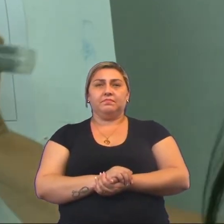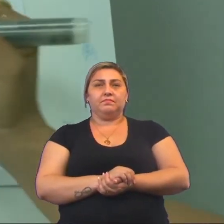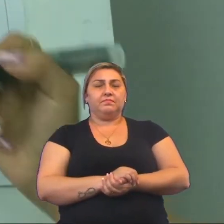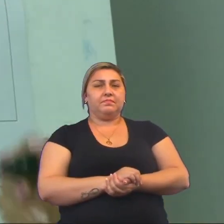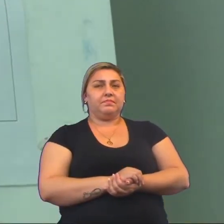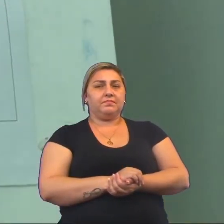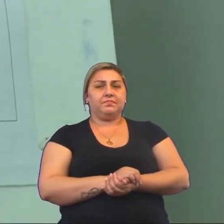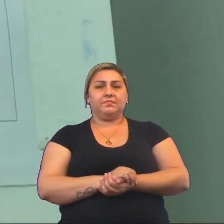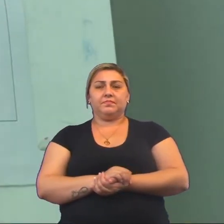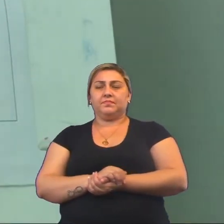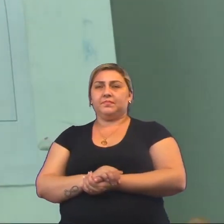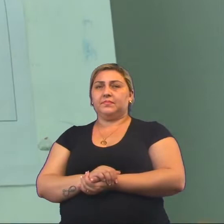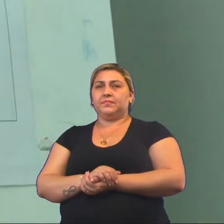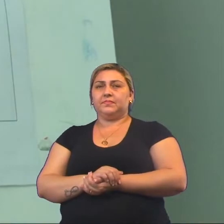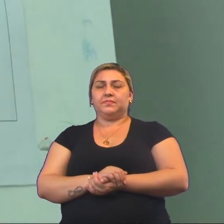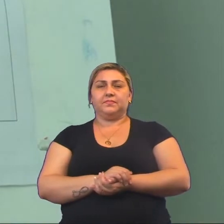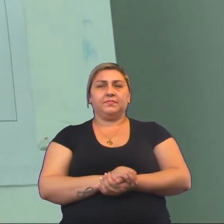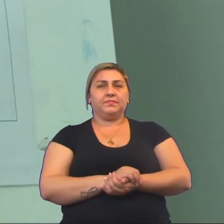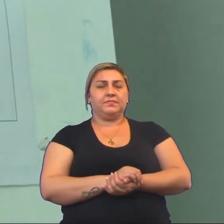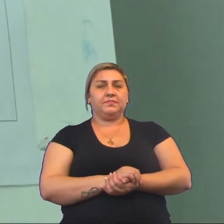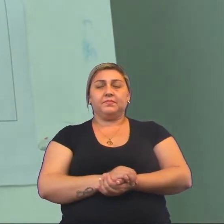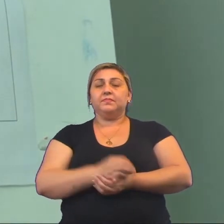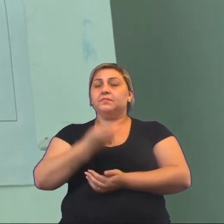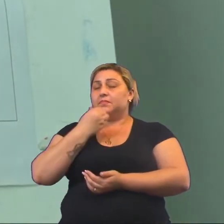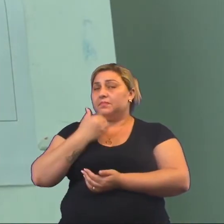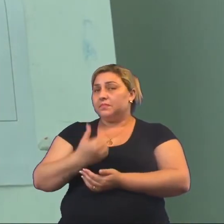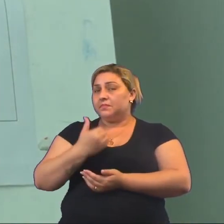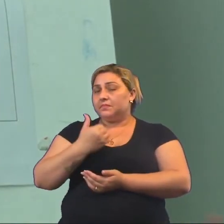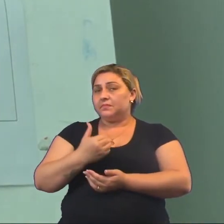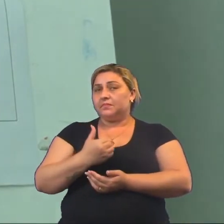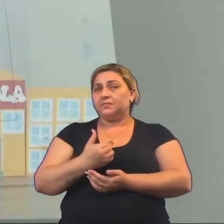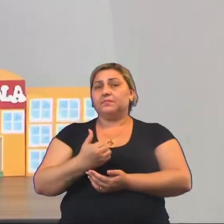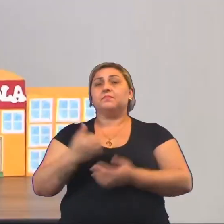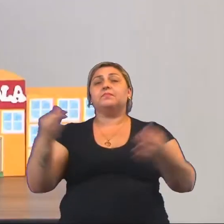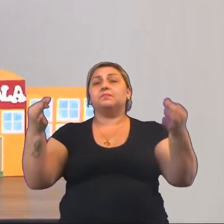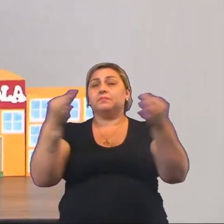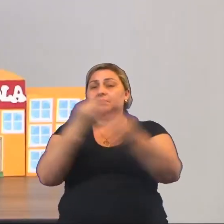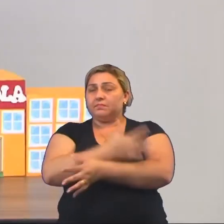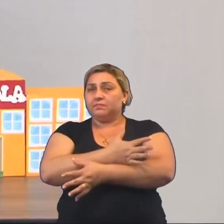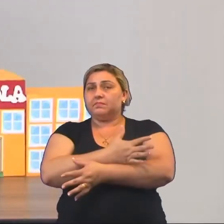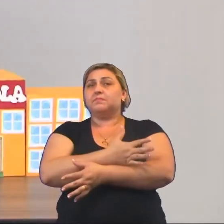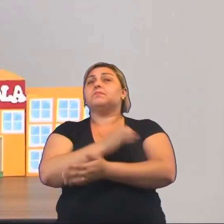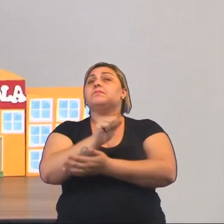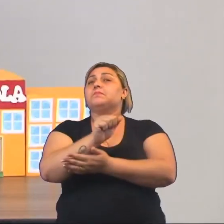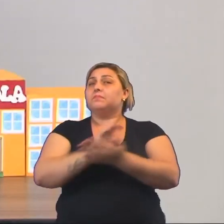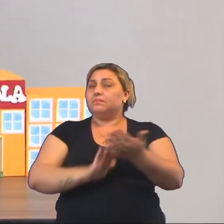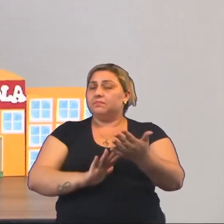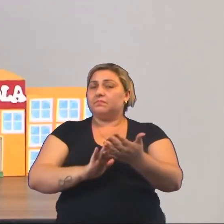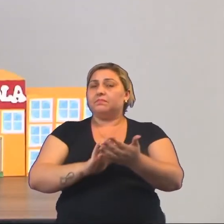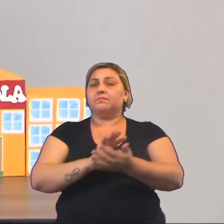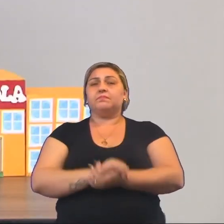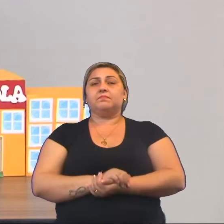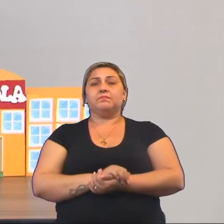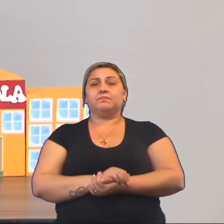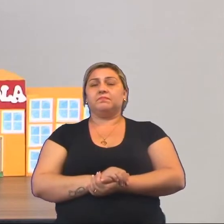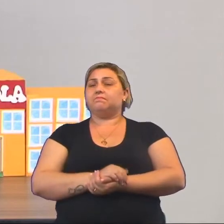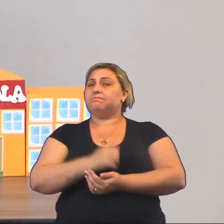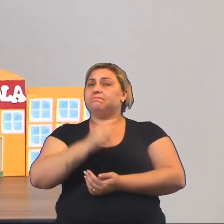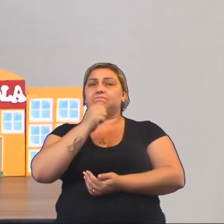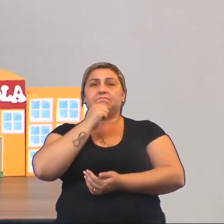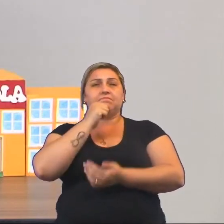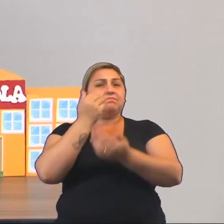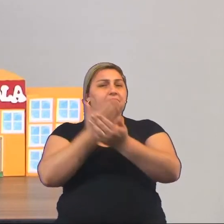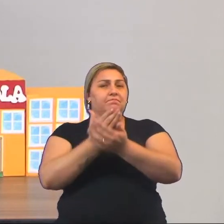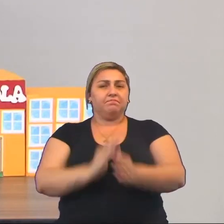brincando em casa. Muito bem. Completamos mais uma atividade. Mas não